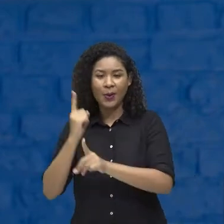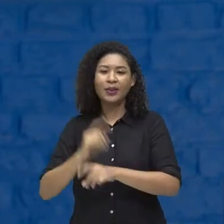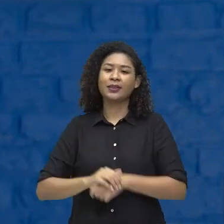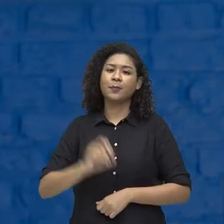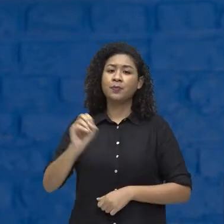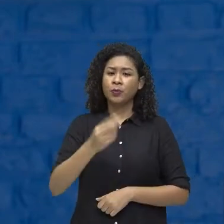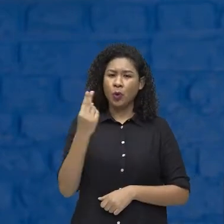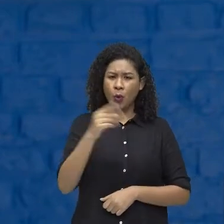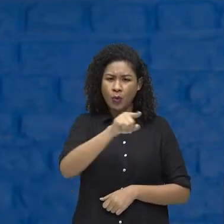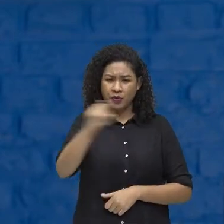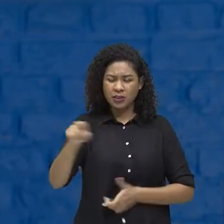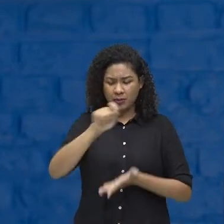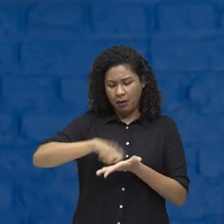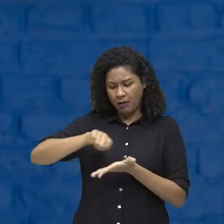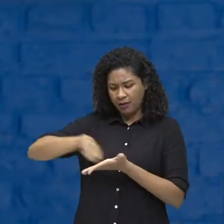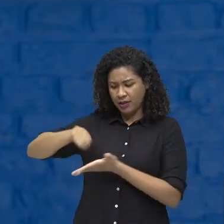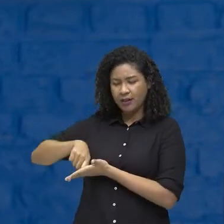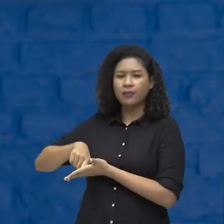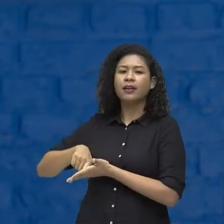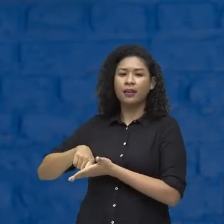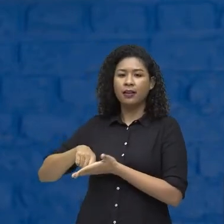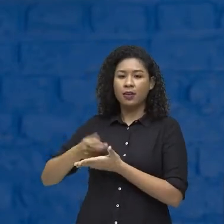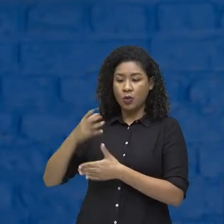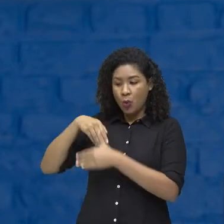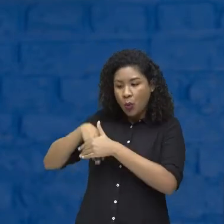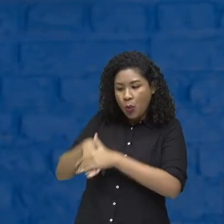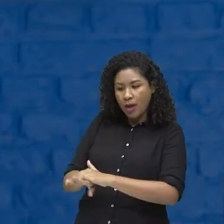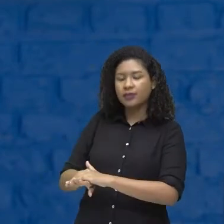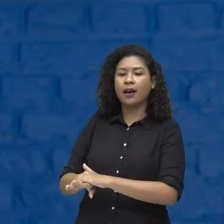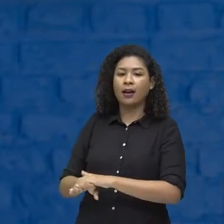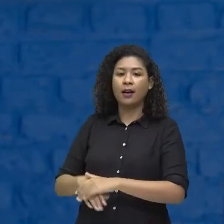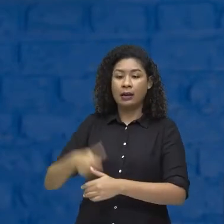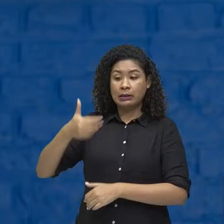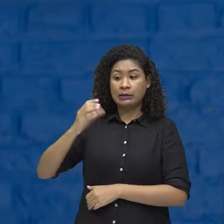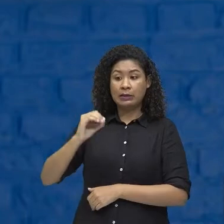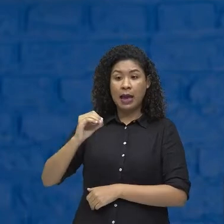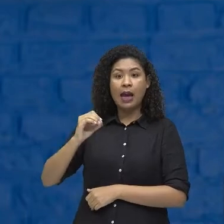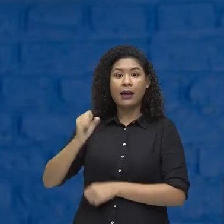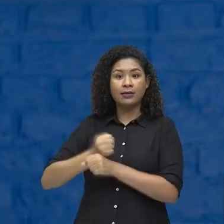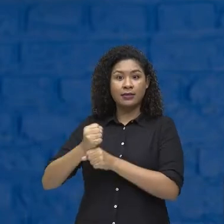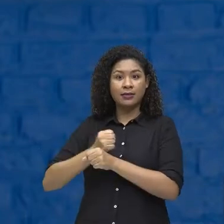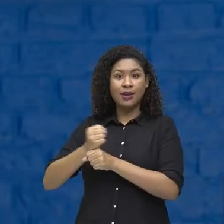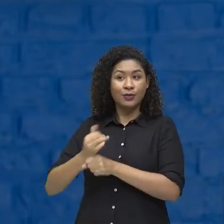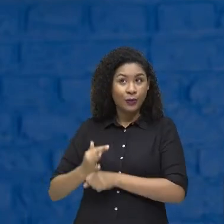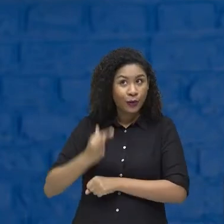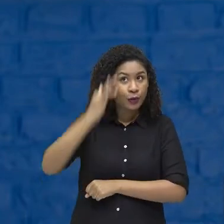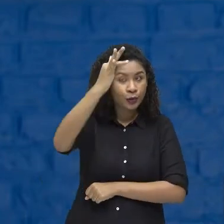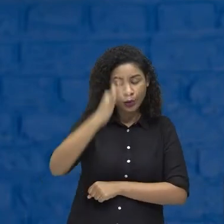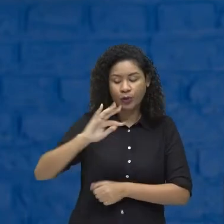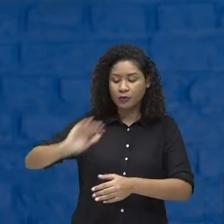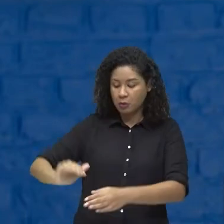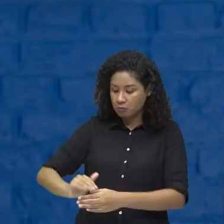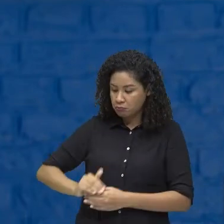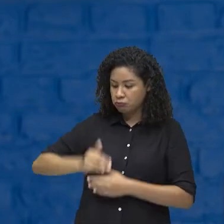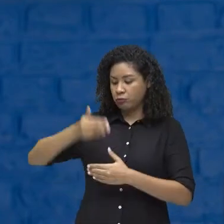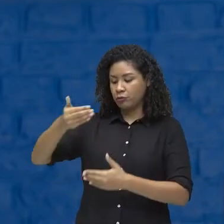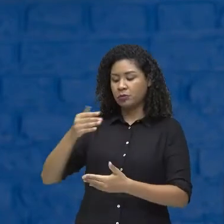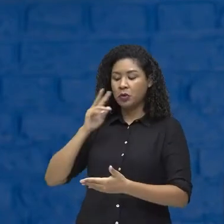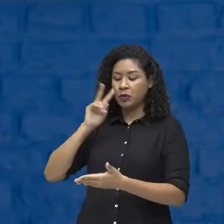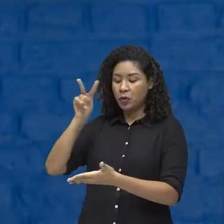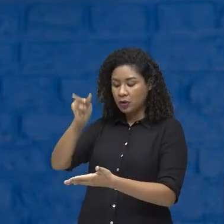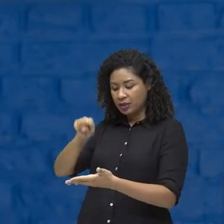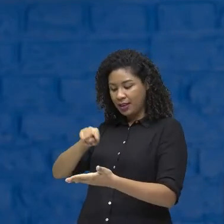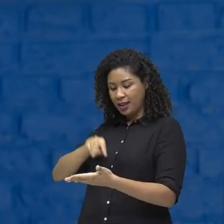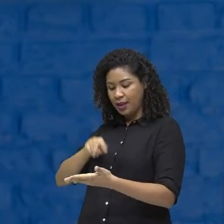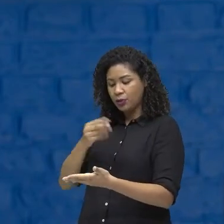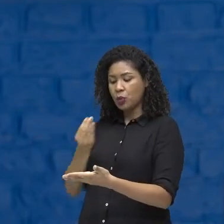futuro, daqui a 5 anos, daqui a 10 anos, aí eu vou abrir e vou ver como é que eu estava, né? Não é como eu era, mas é como eu estava, que foi